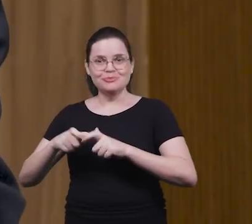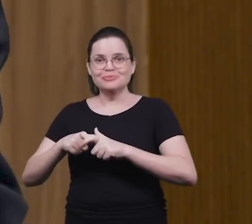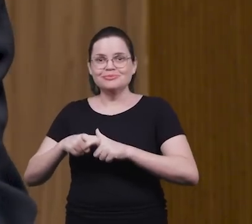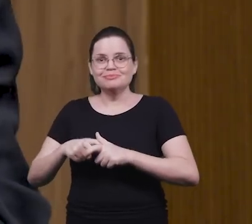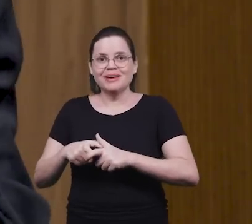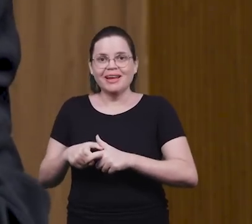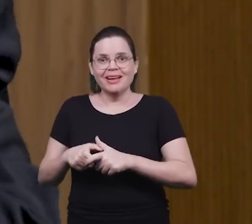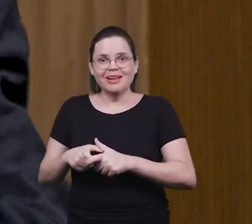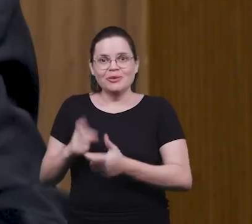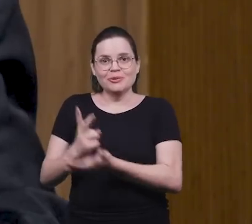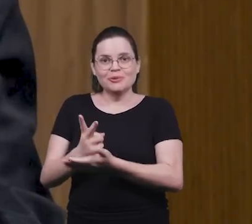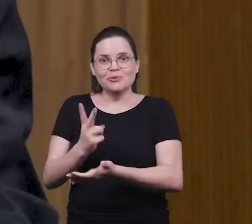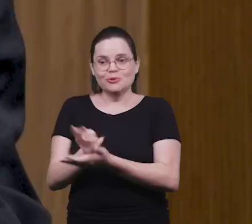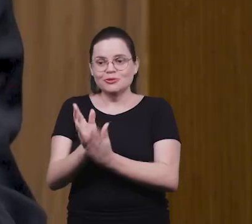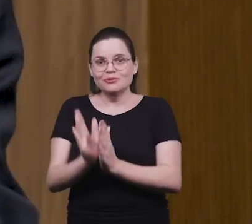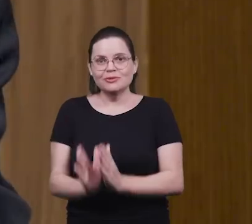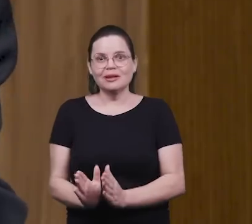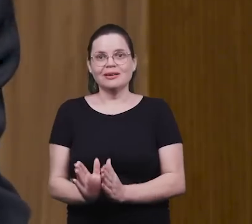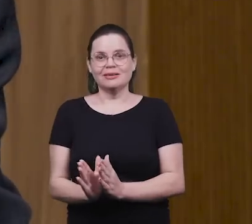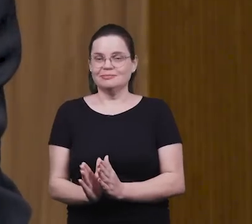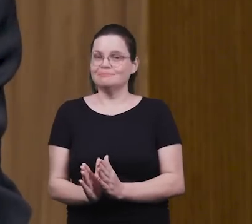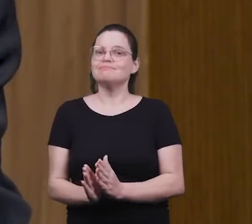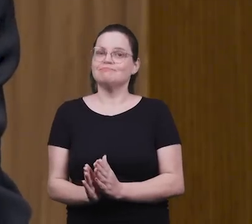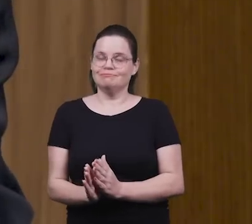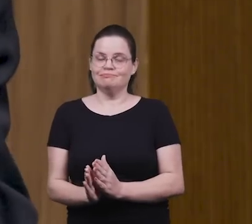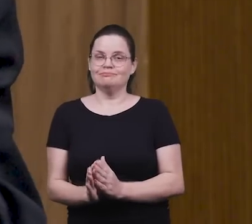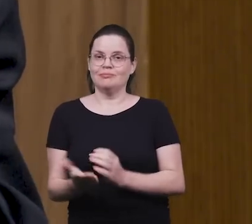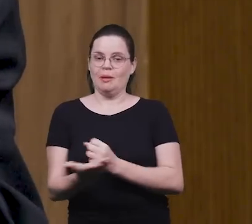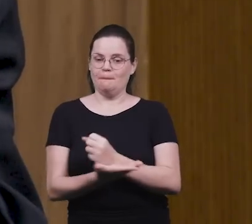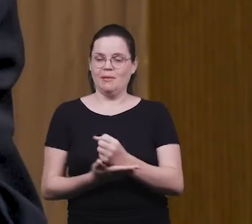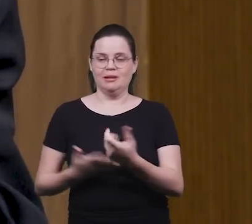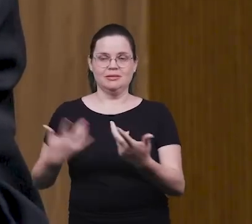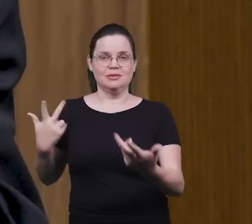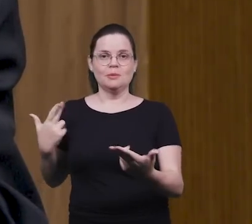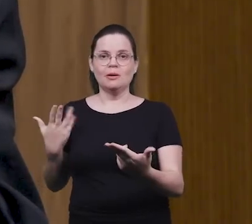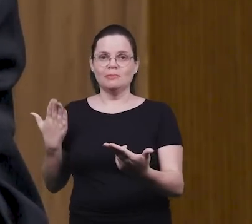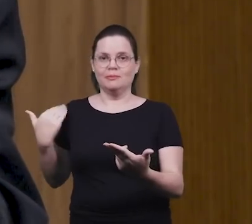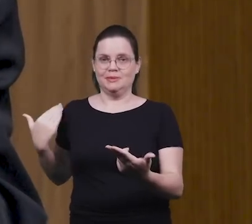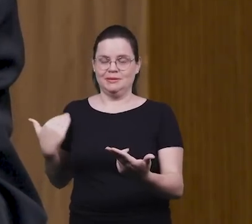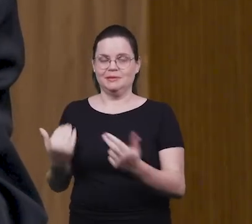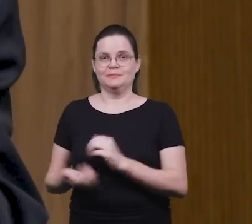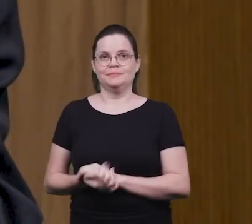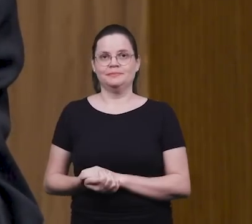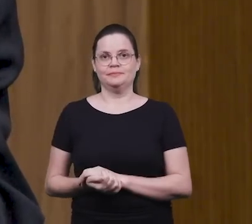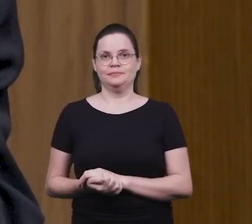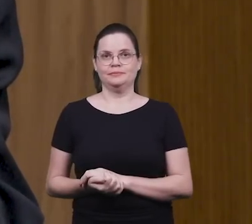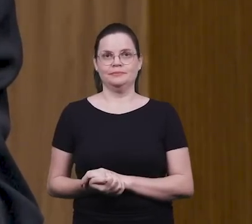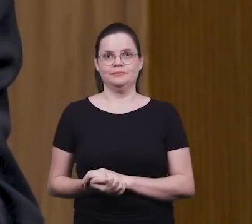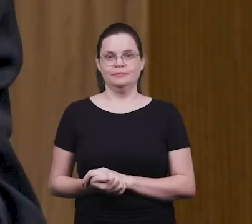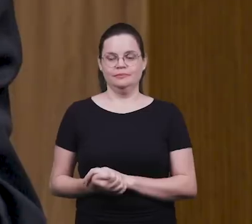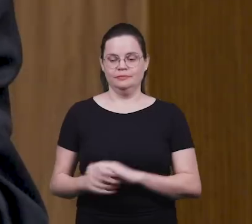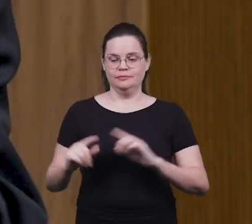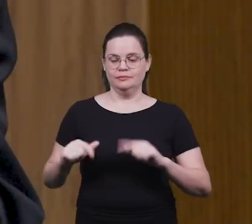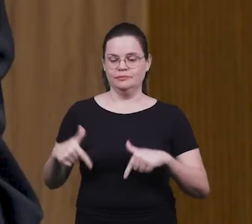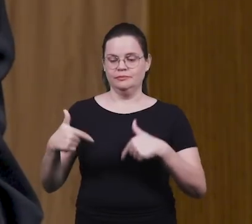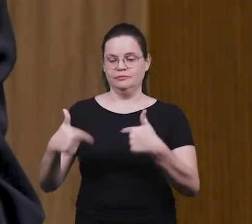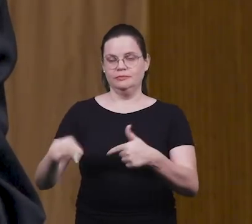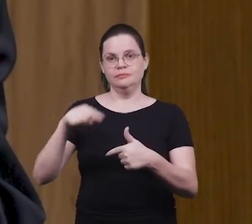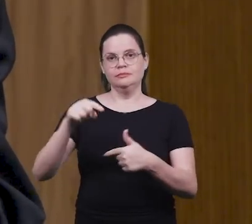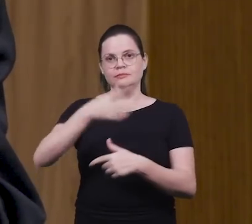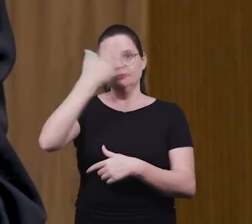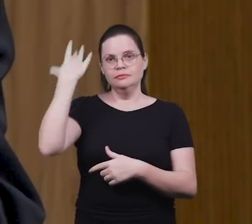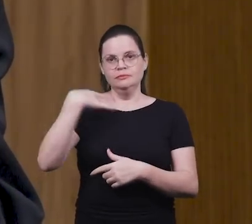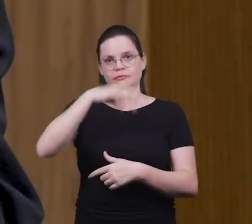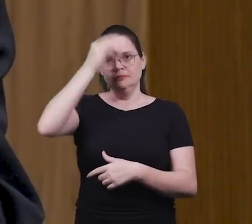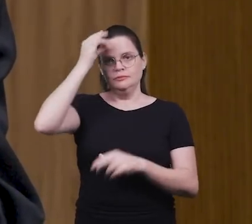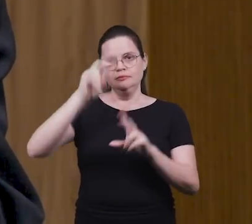que permanecem firmes àqueles mesmos princípios. E lá, a operação do Espírito do Senhor foi exatamente no